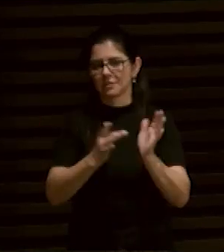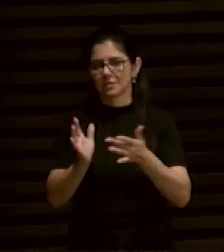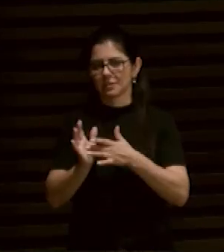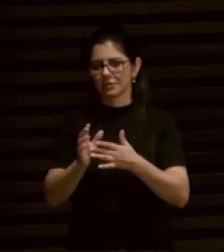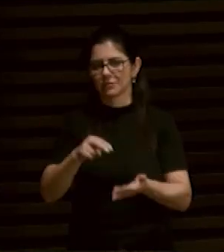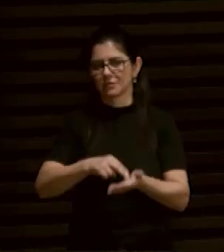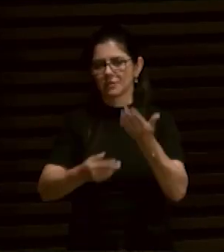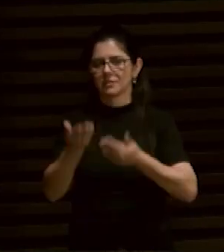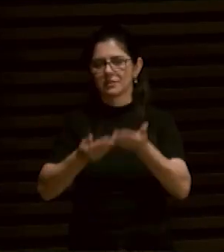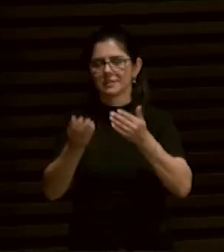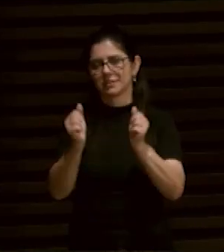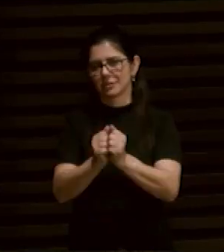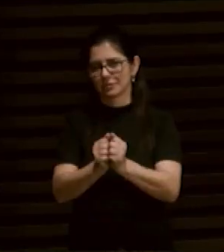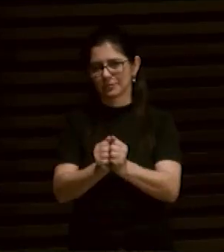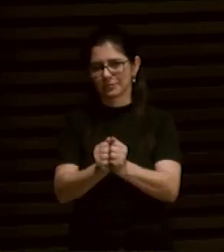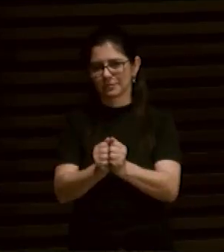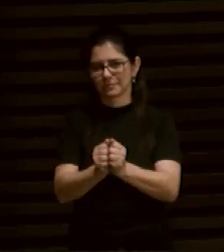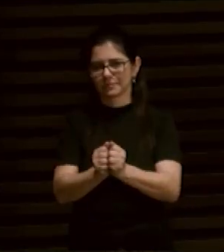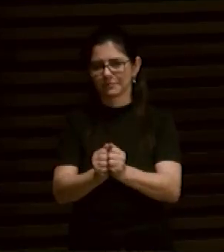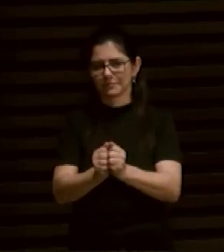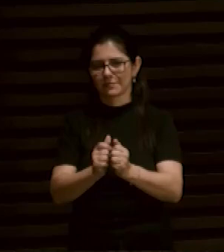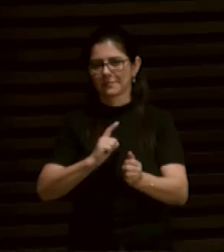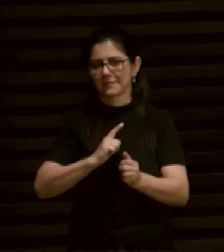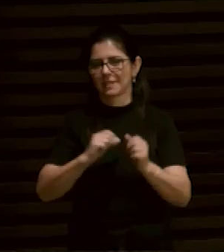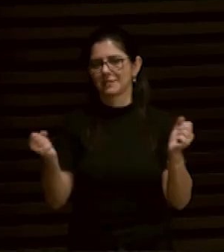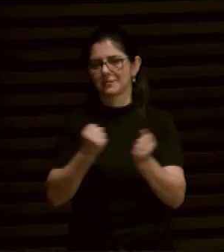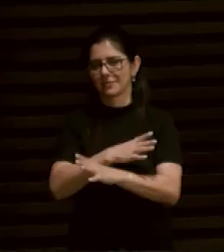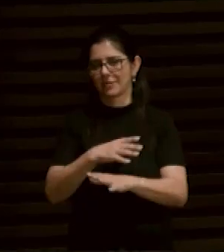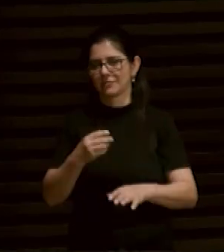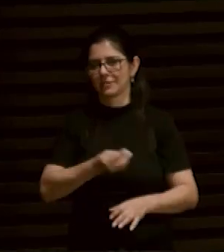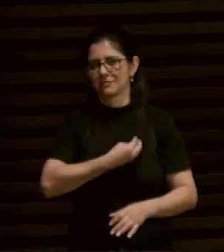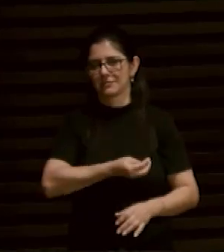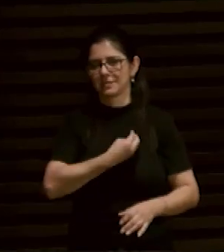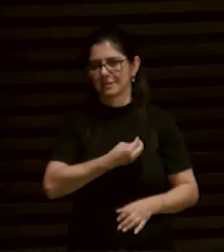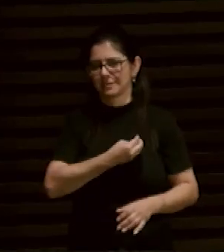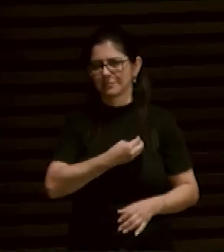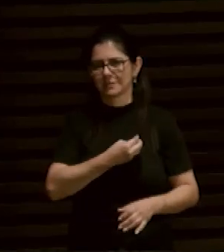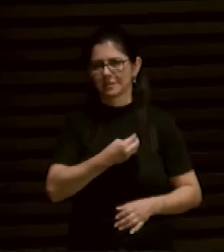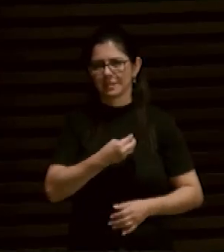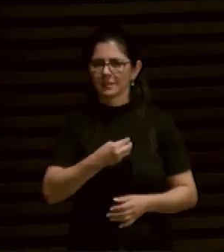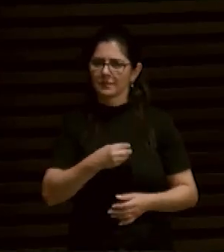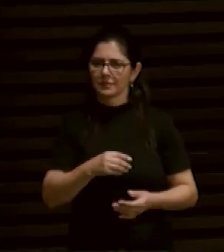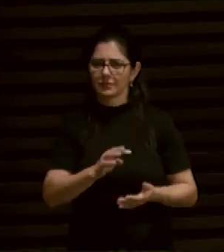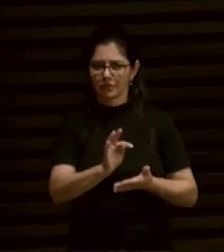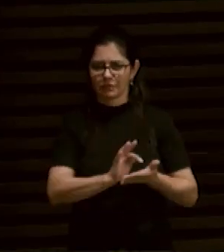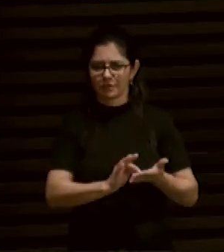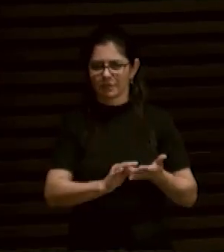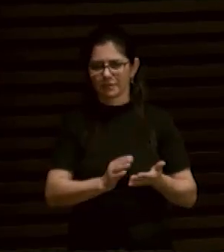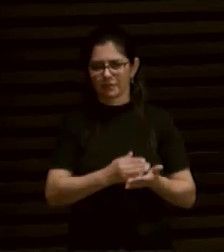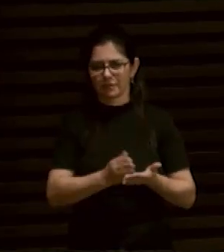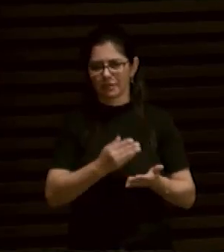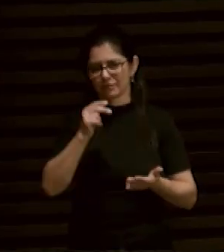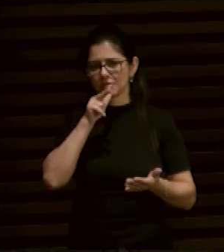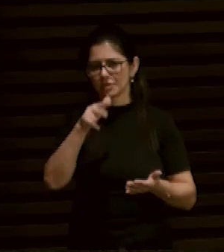ressuscitássemos juntamente com ele, tendo nova vida. Então, apesar do livro de Jonas falar de coisas maravilhosas, não é sobre Jonas,